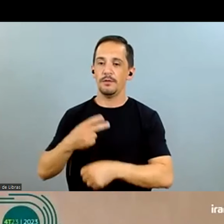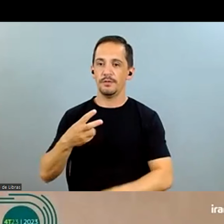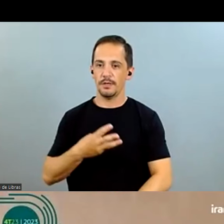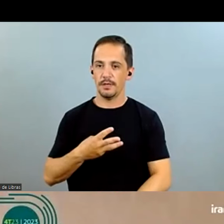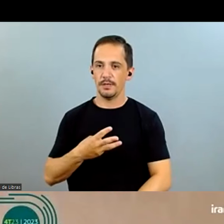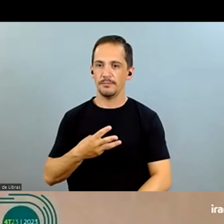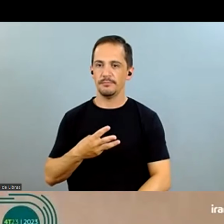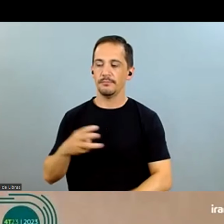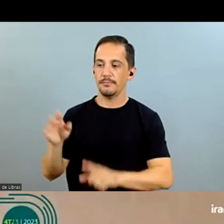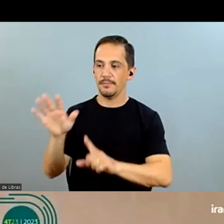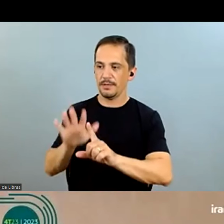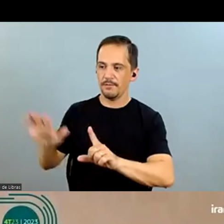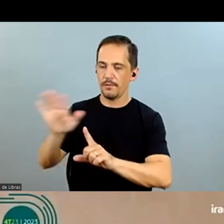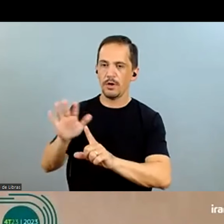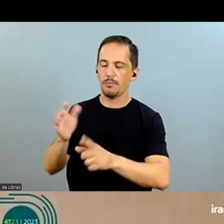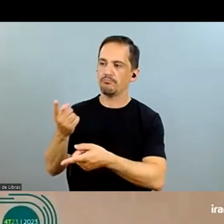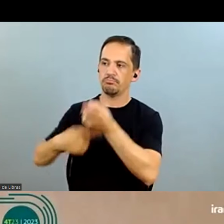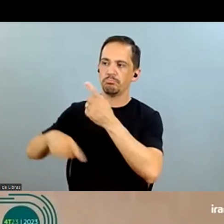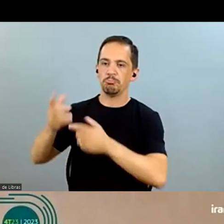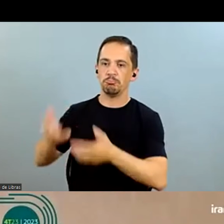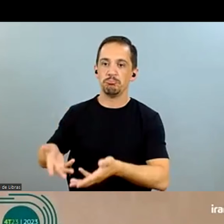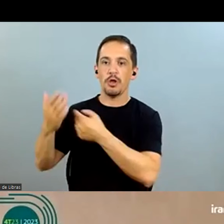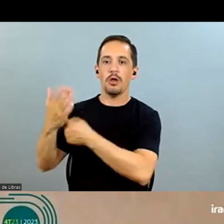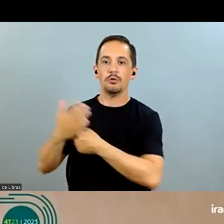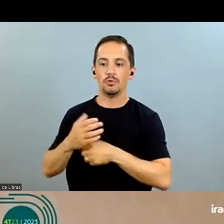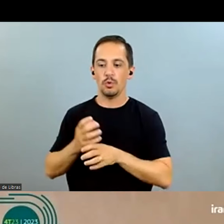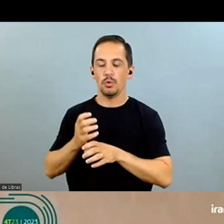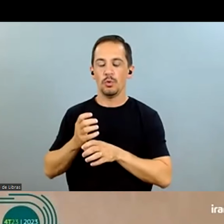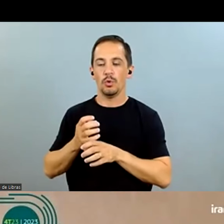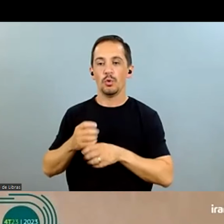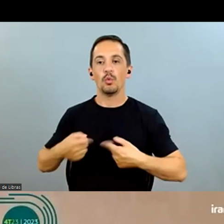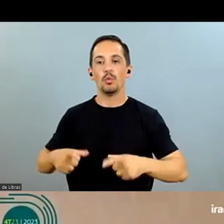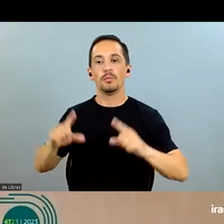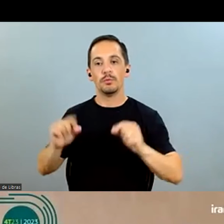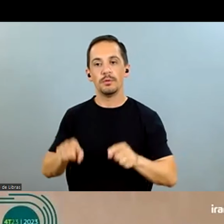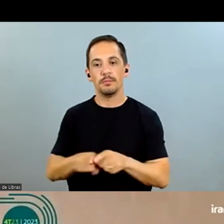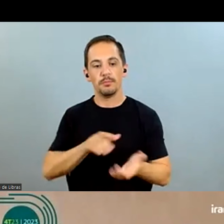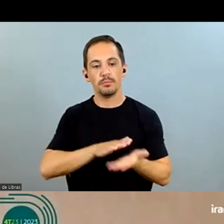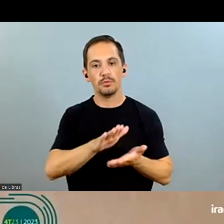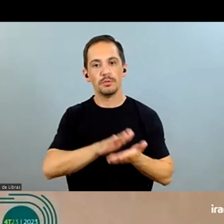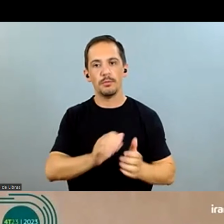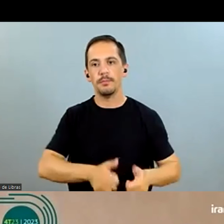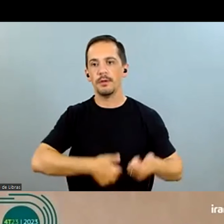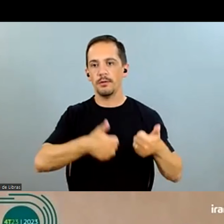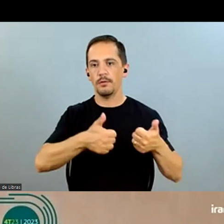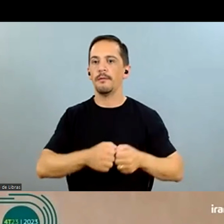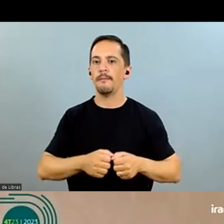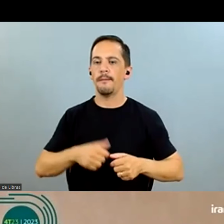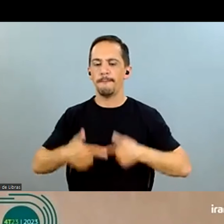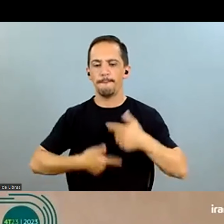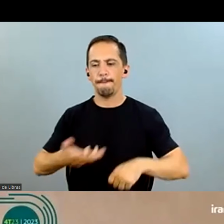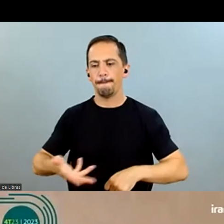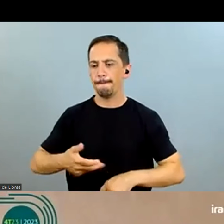plataforma Gaia que deve proporcionar redução de custos aumento de produção e melhora na performance operacional Se puderem tangibilizar melhor como